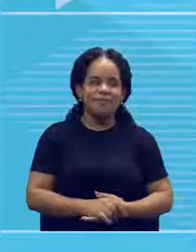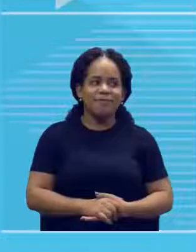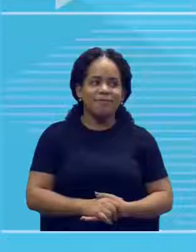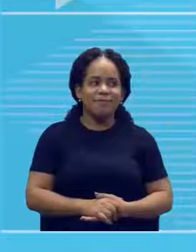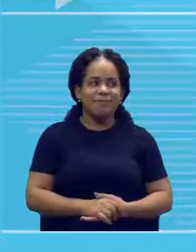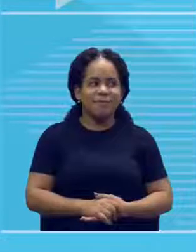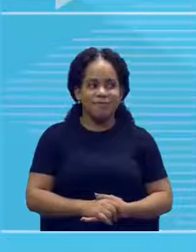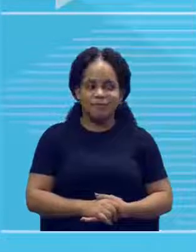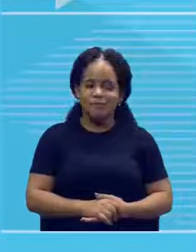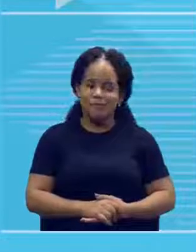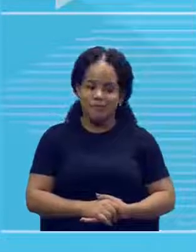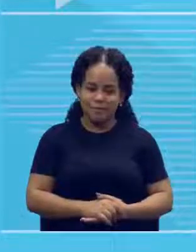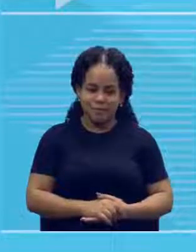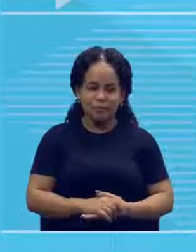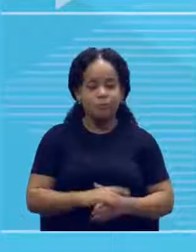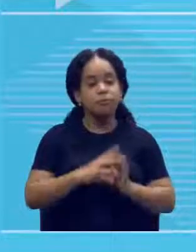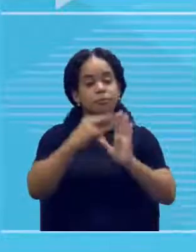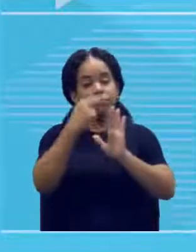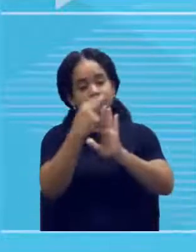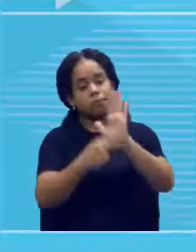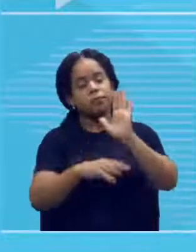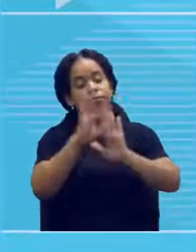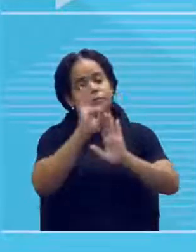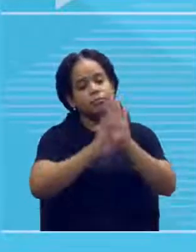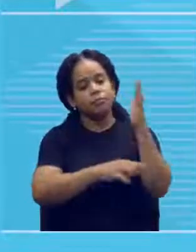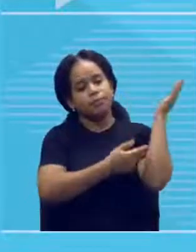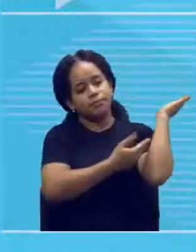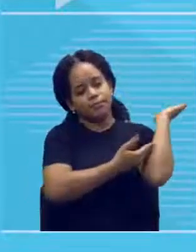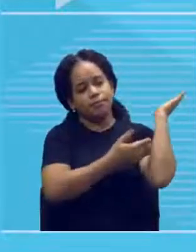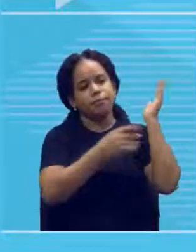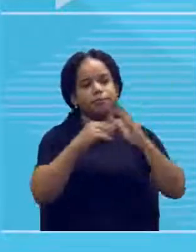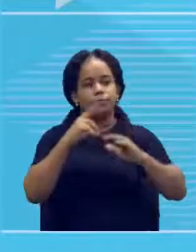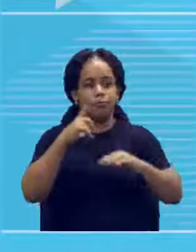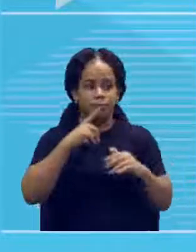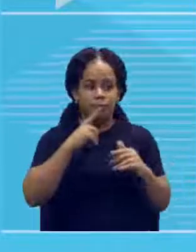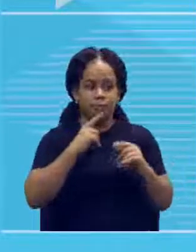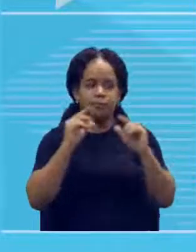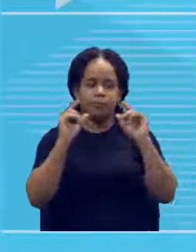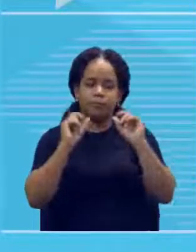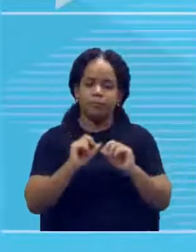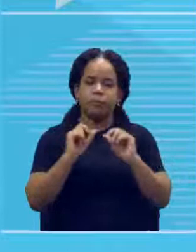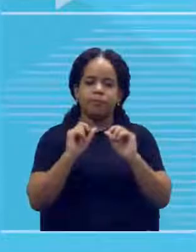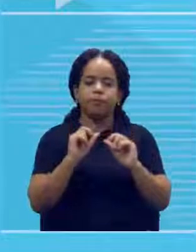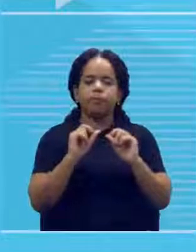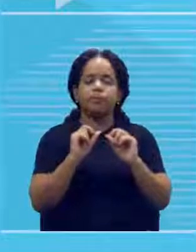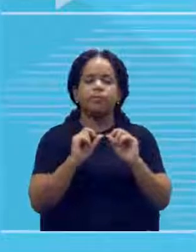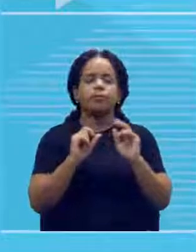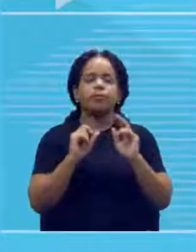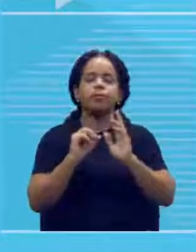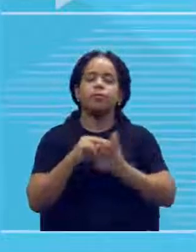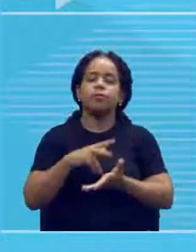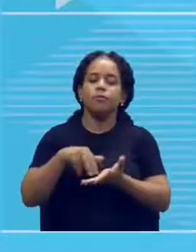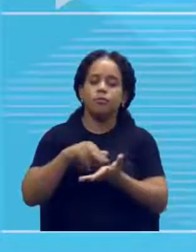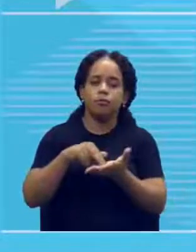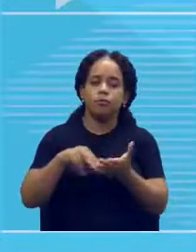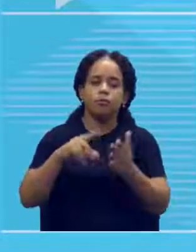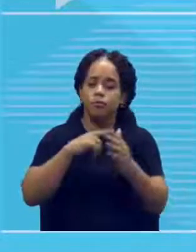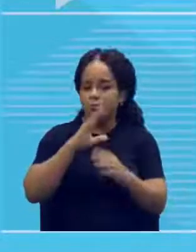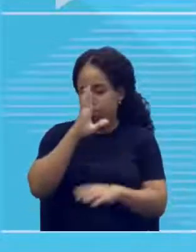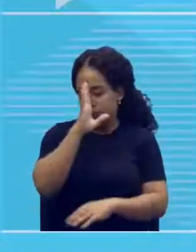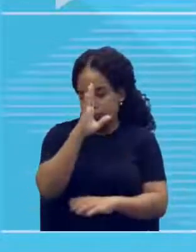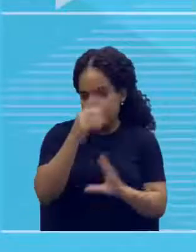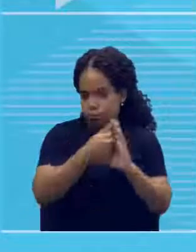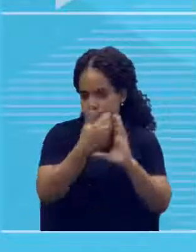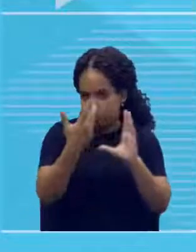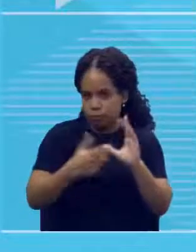Os vários estilos de dança, sempre relacionados a deuses, tinham o mesmo princípio, o de